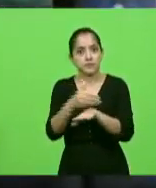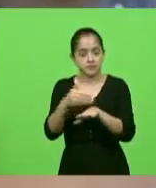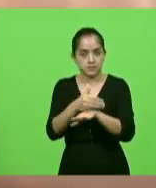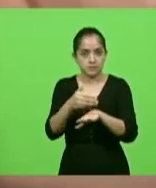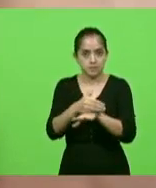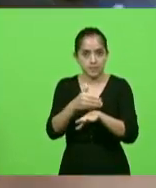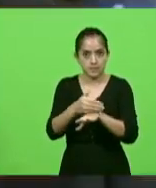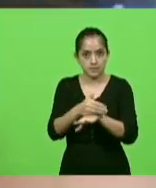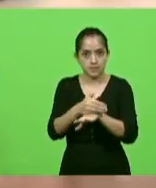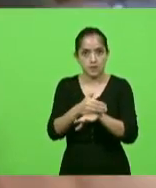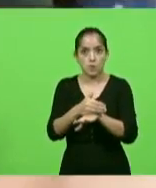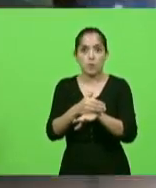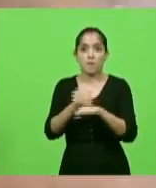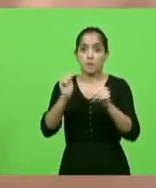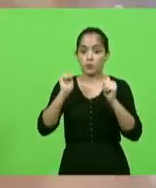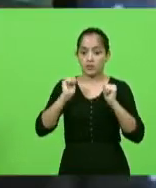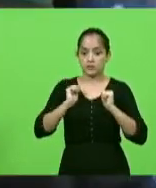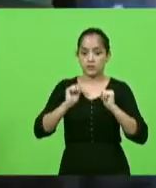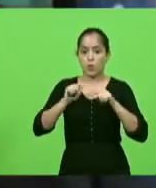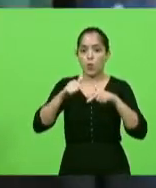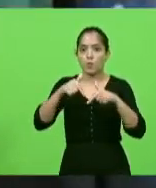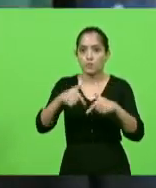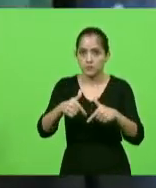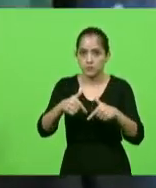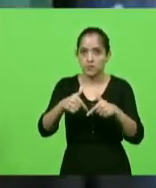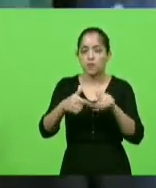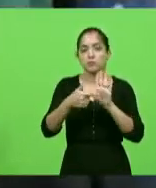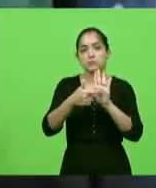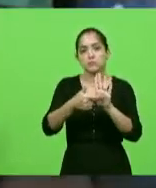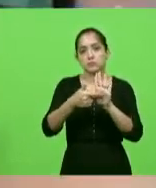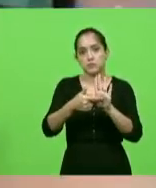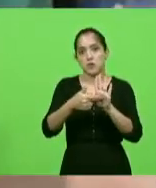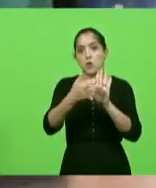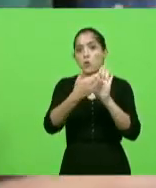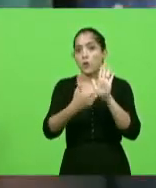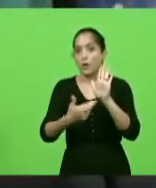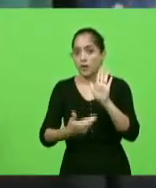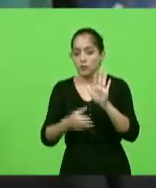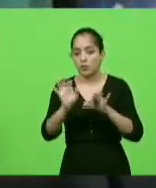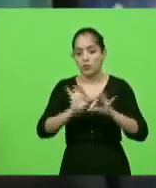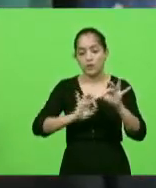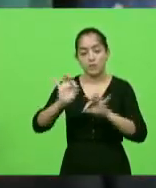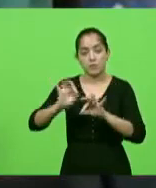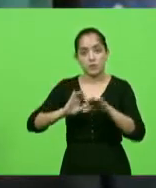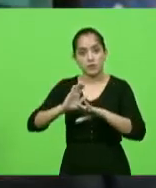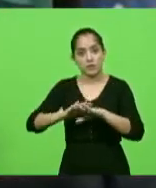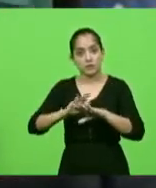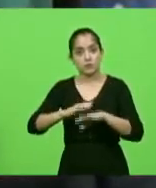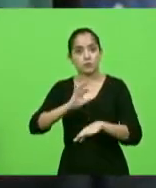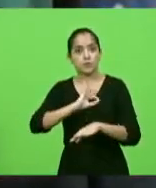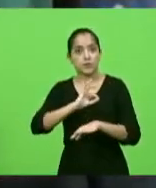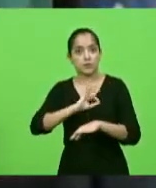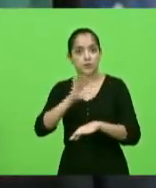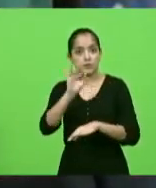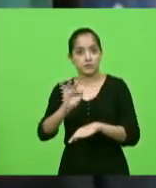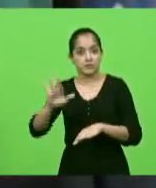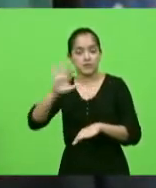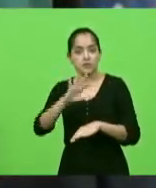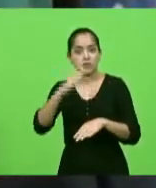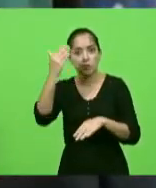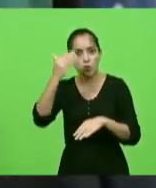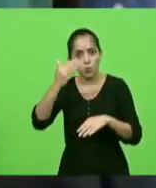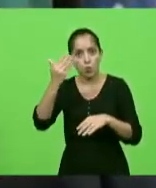participação por ação ou omissão no caso após o relatório elaborado pela Polícia Federal confirma